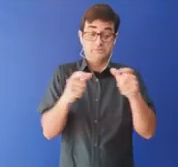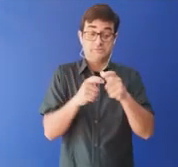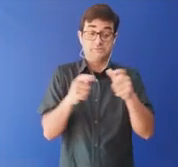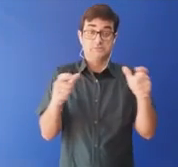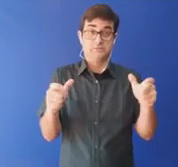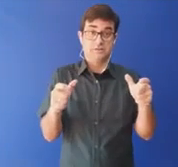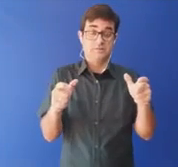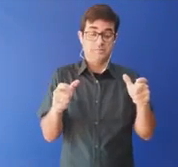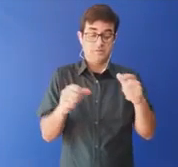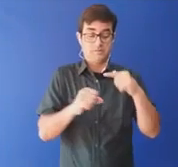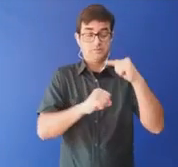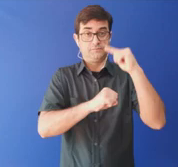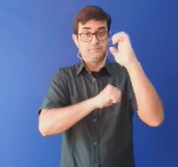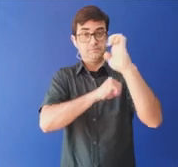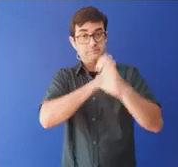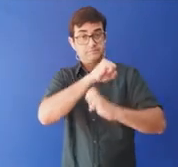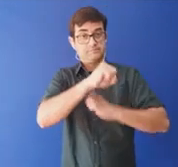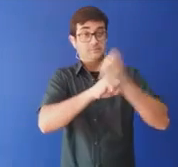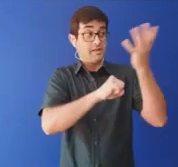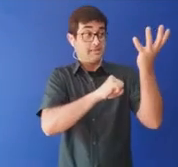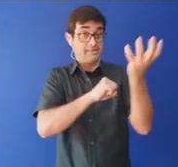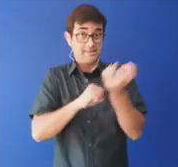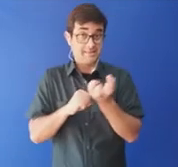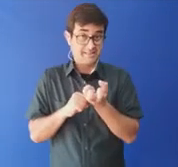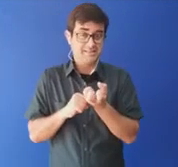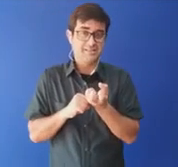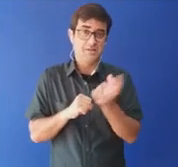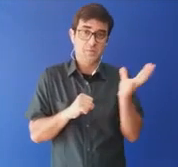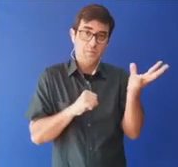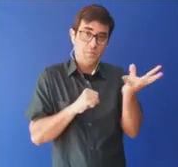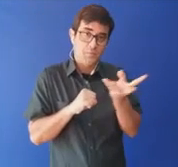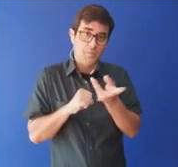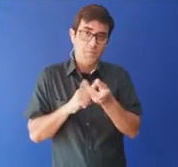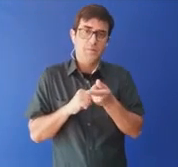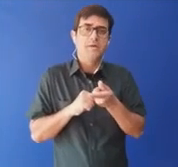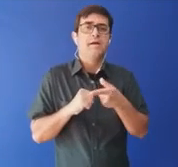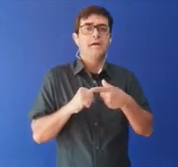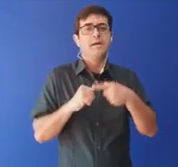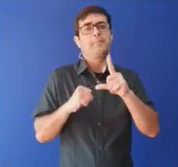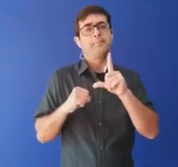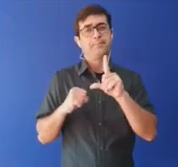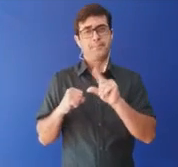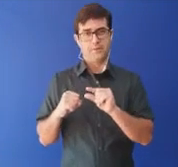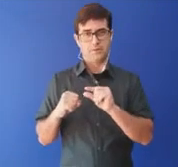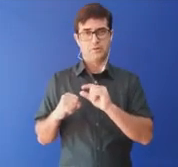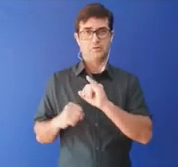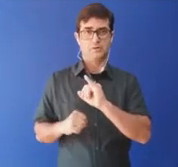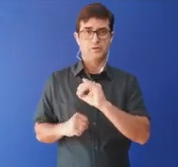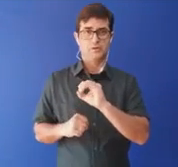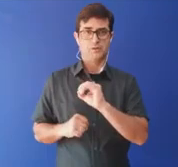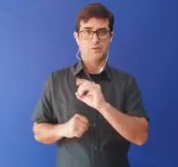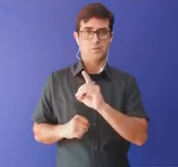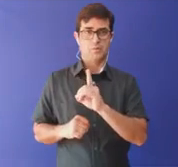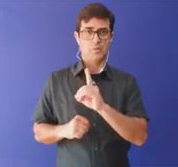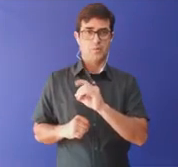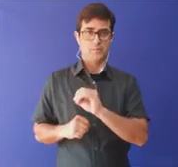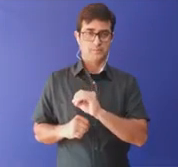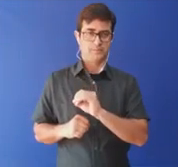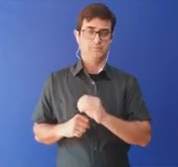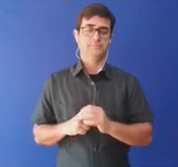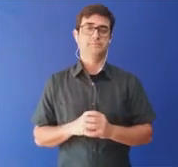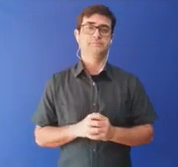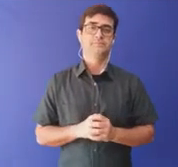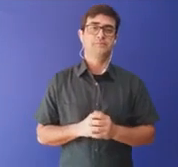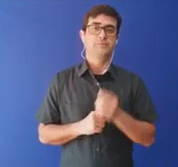Por quê? Porque a atração entre o núcleo e elétron do iodo é menor. Então, isso já é um